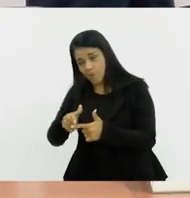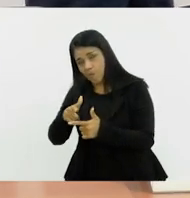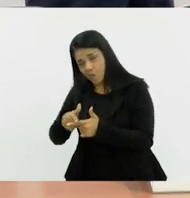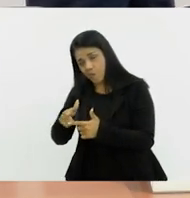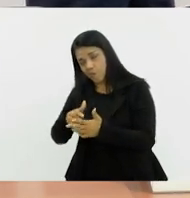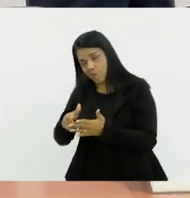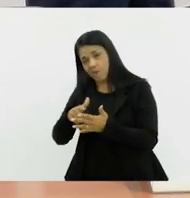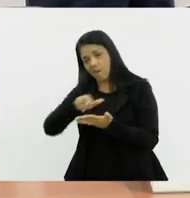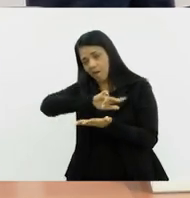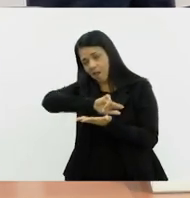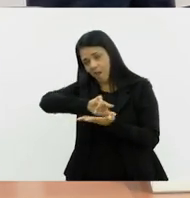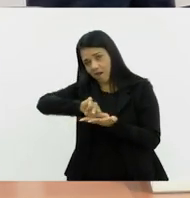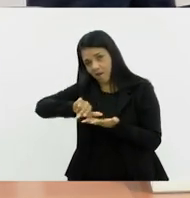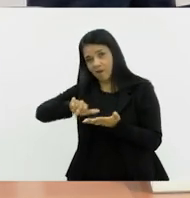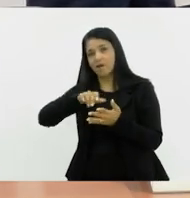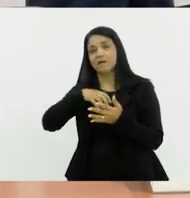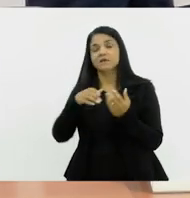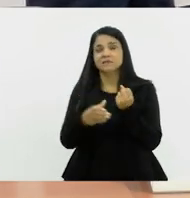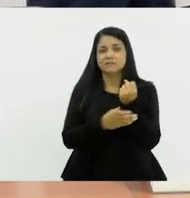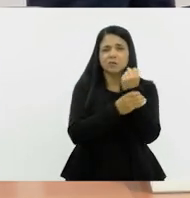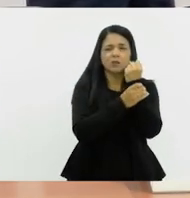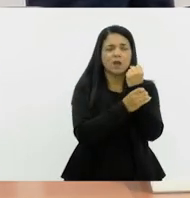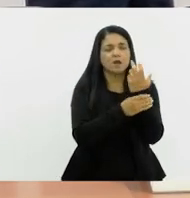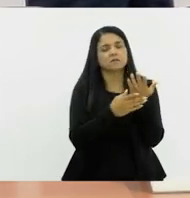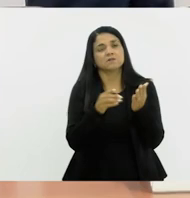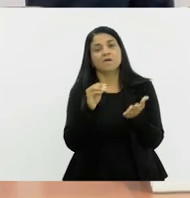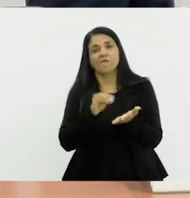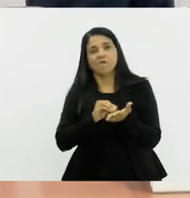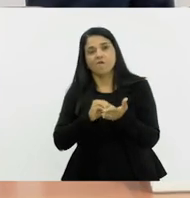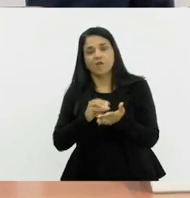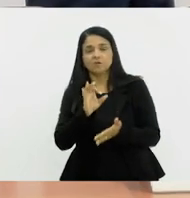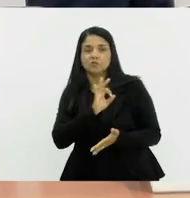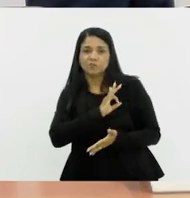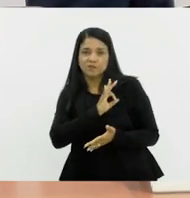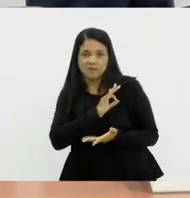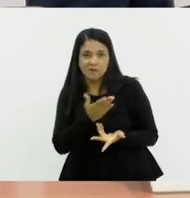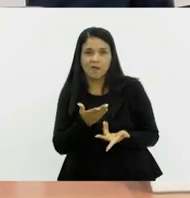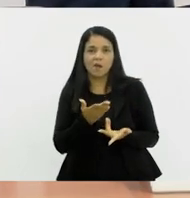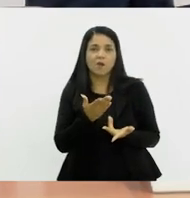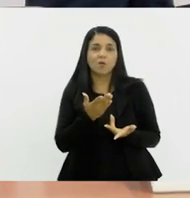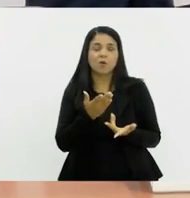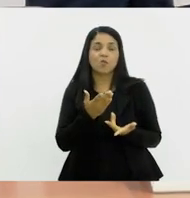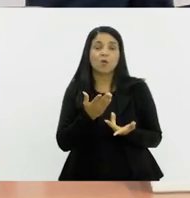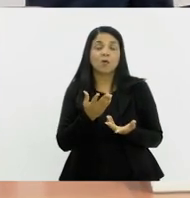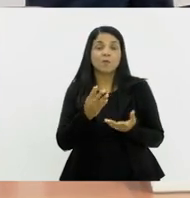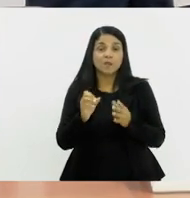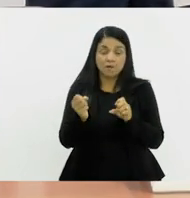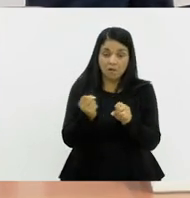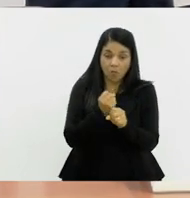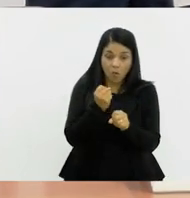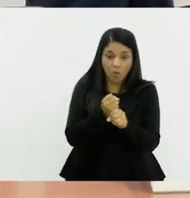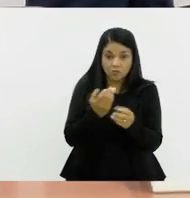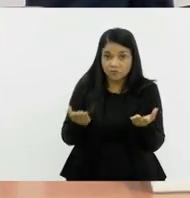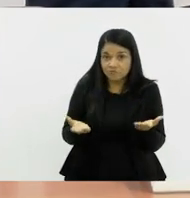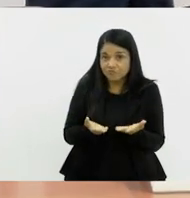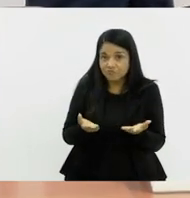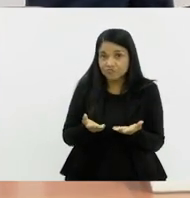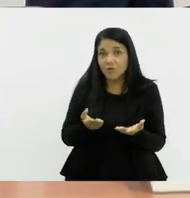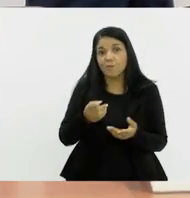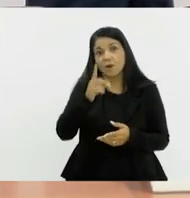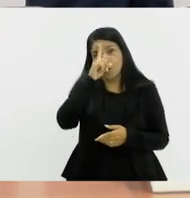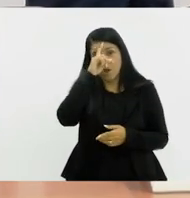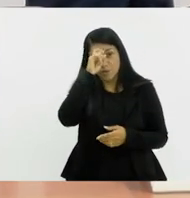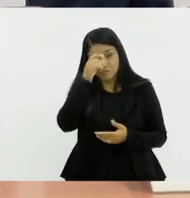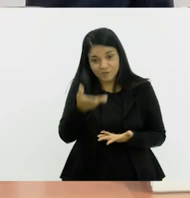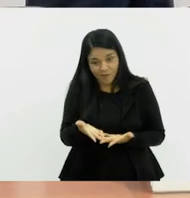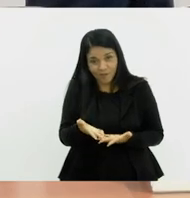relacionados à segurança, déficit de policiais penais e tal, para construir um equipamento de saúde hospitalar. Né? Ela vai